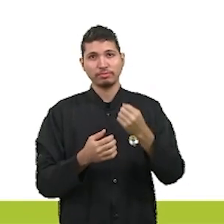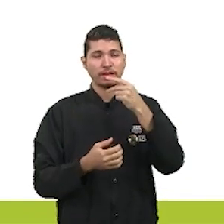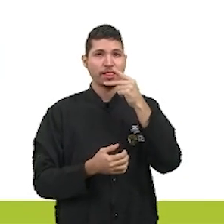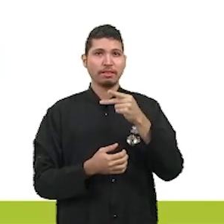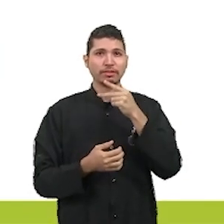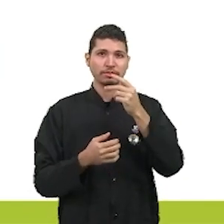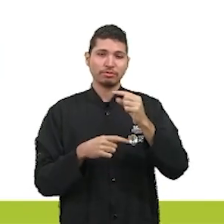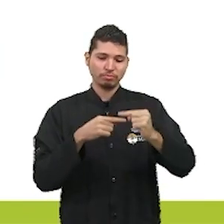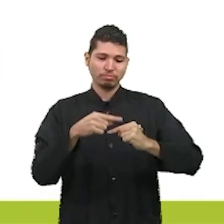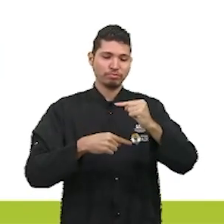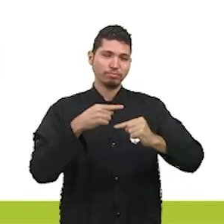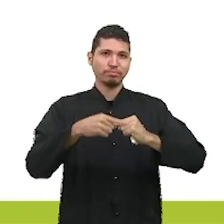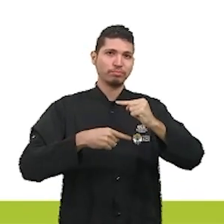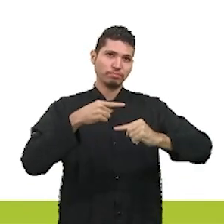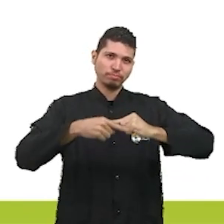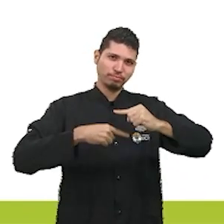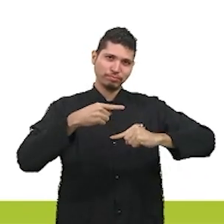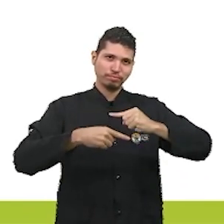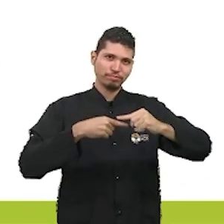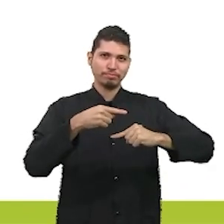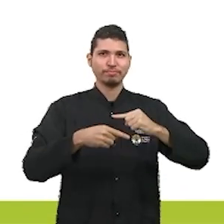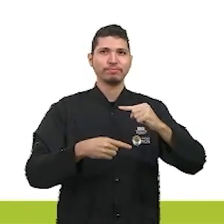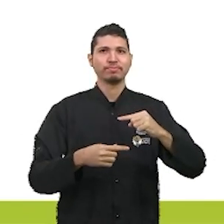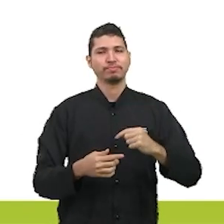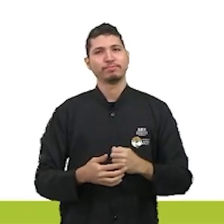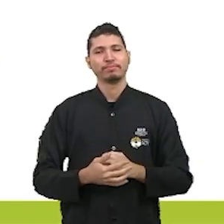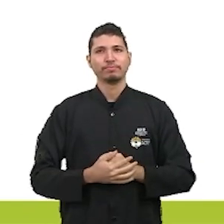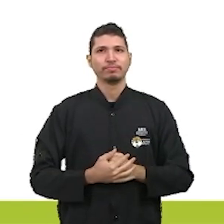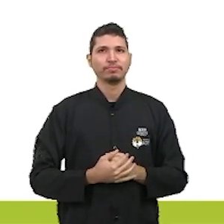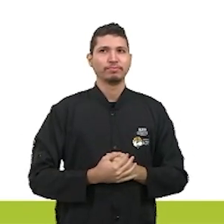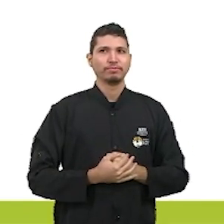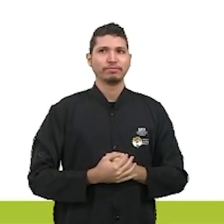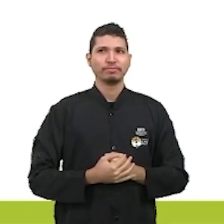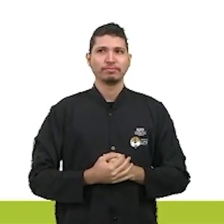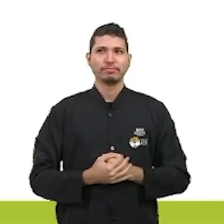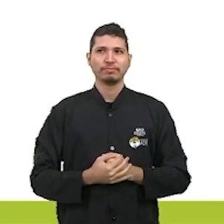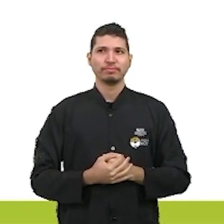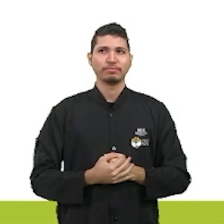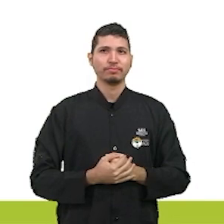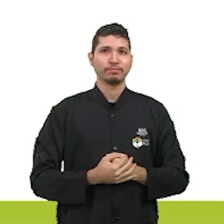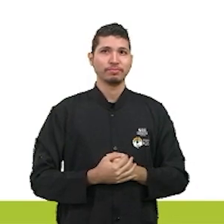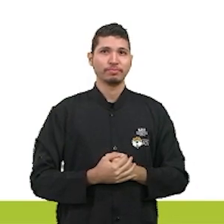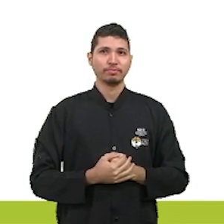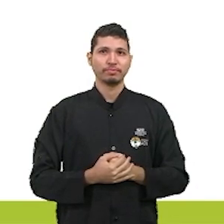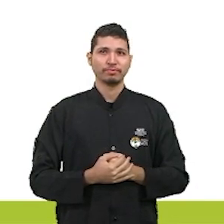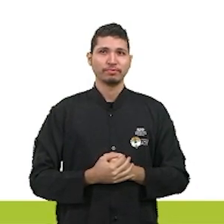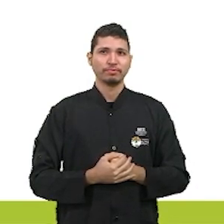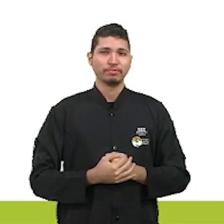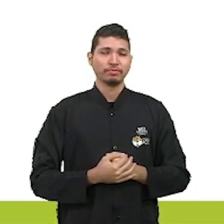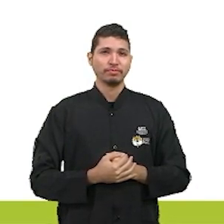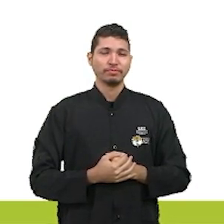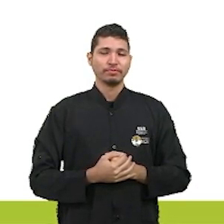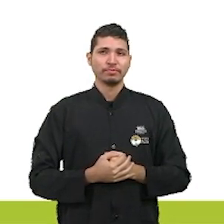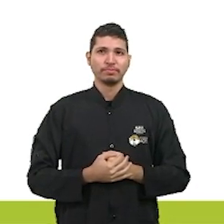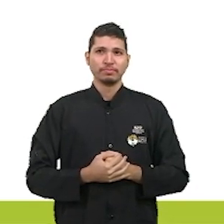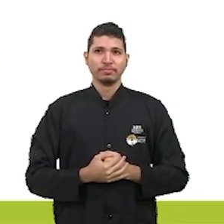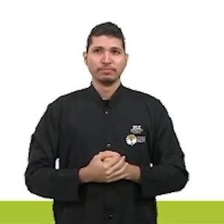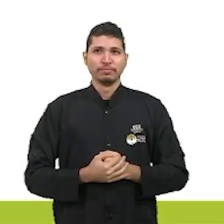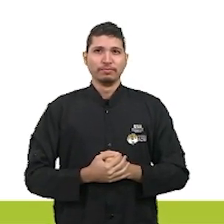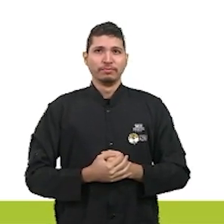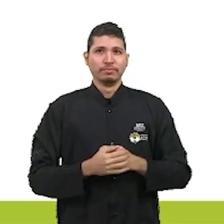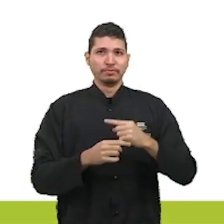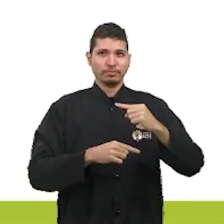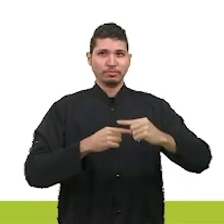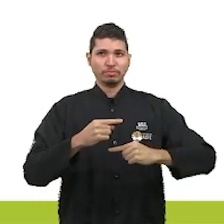tudo bem? Dando continuidade ao nosso assunto, nós temos agora a associação, né, de